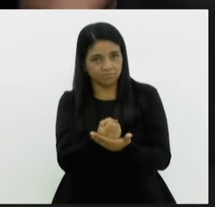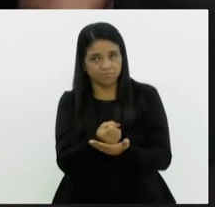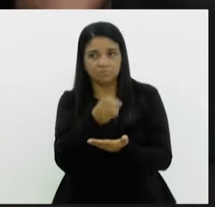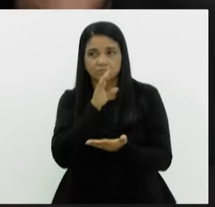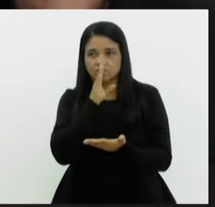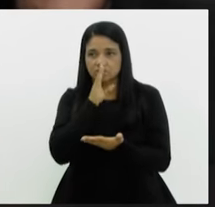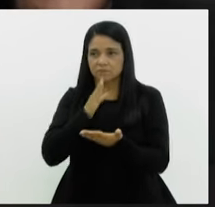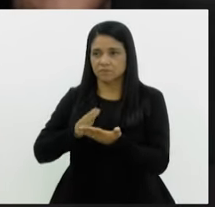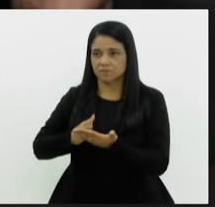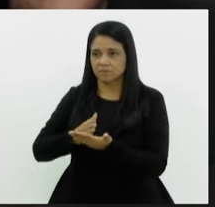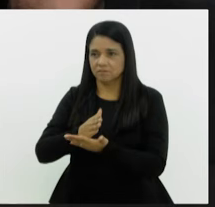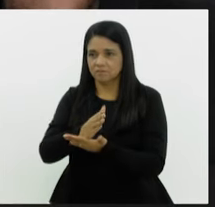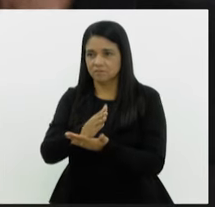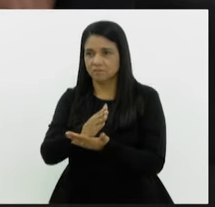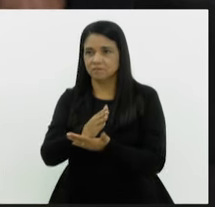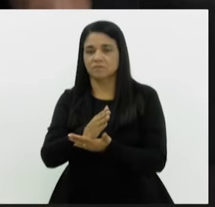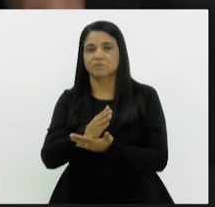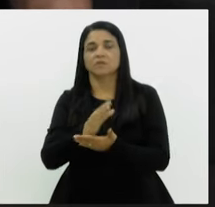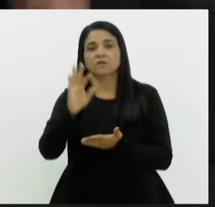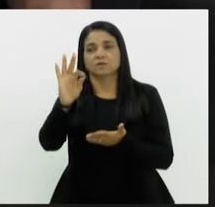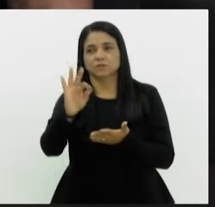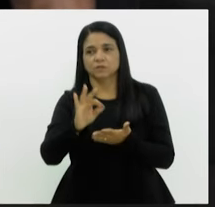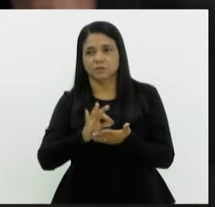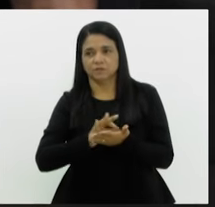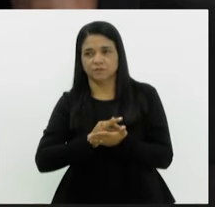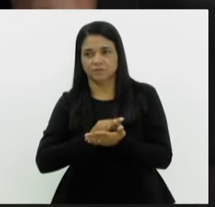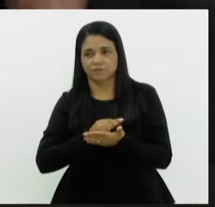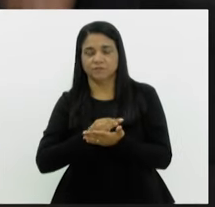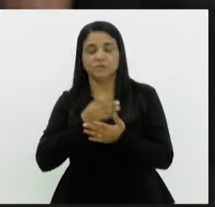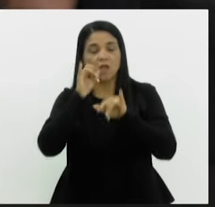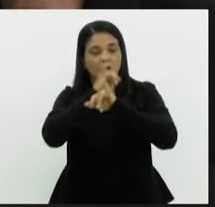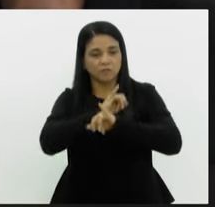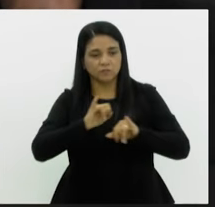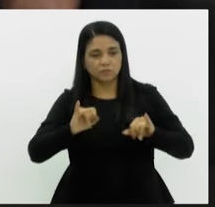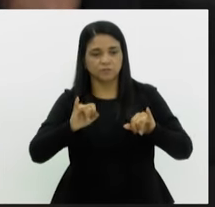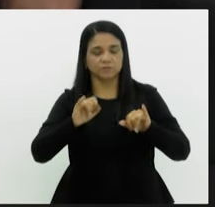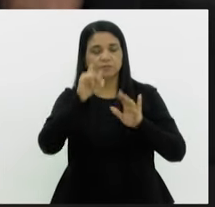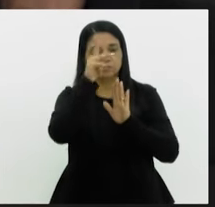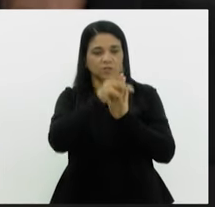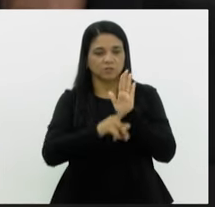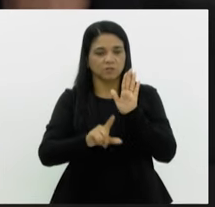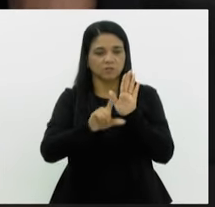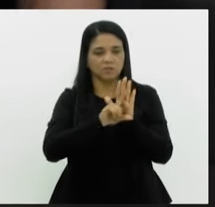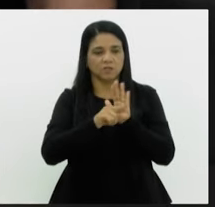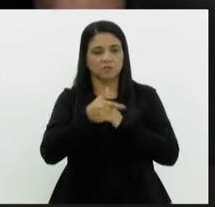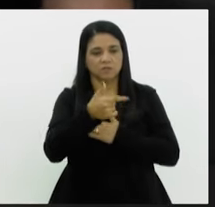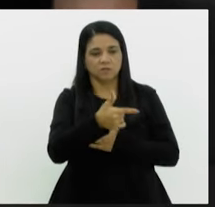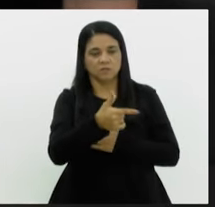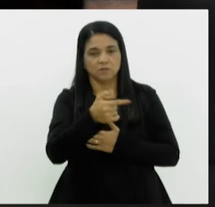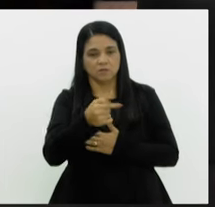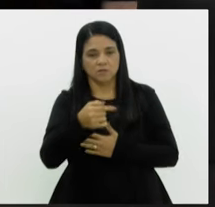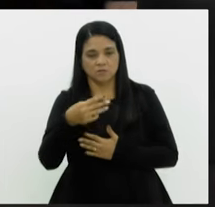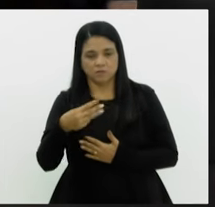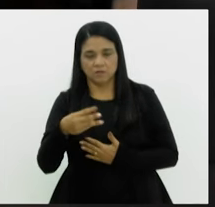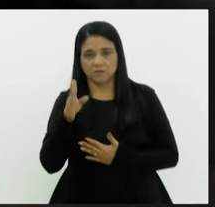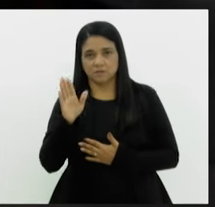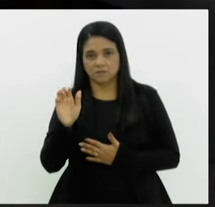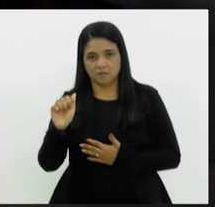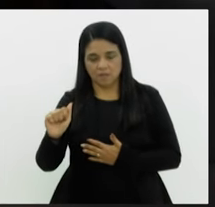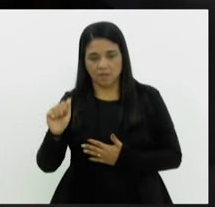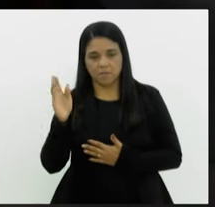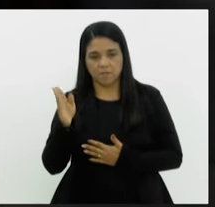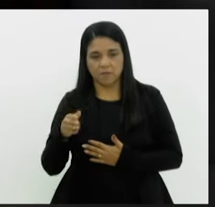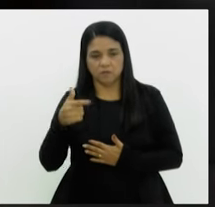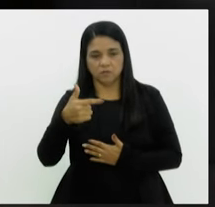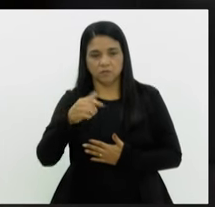como estão. Aprovado, vai autógrafo. Anuncio. Projeto de lei número 273-A de